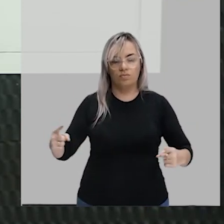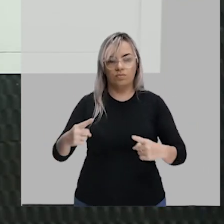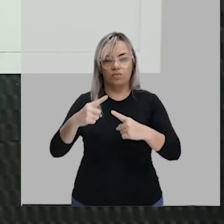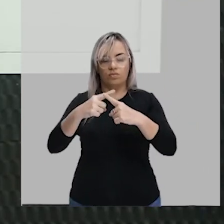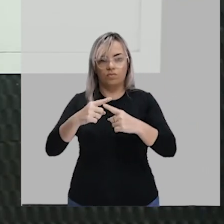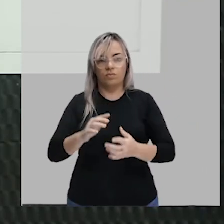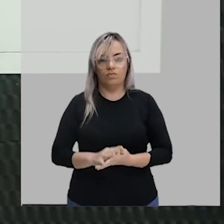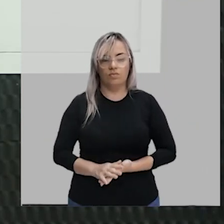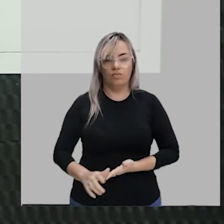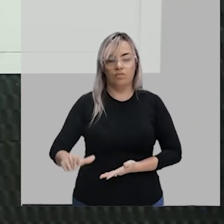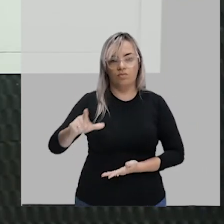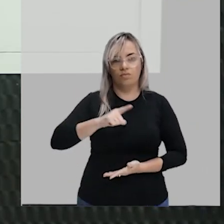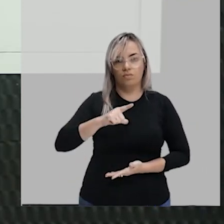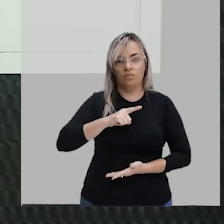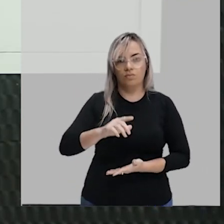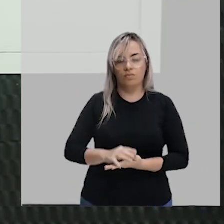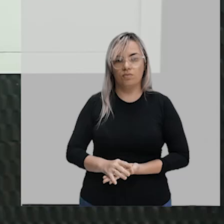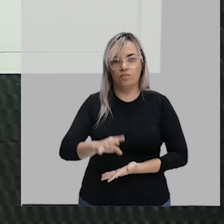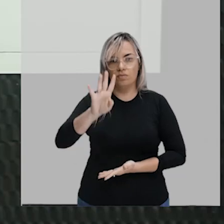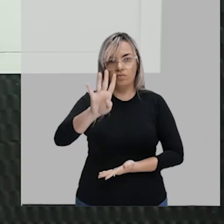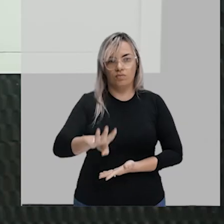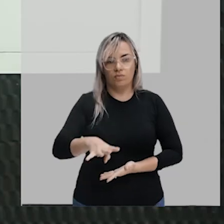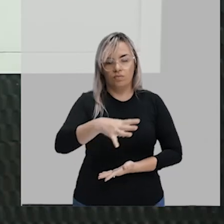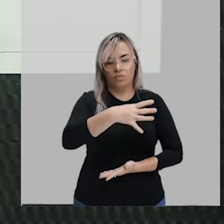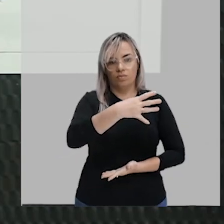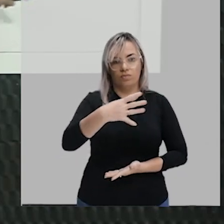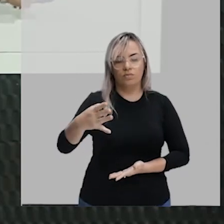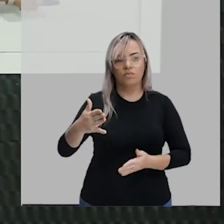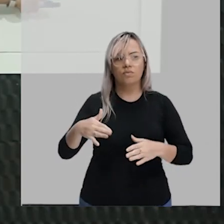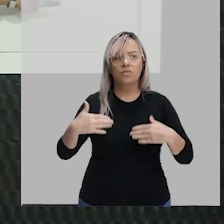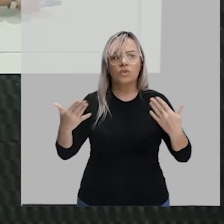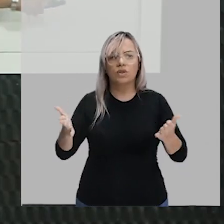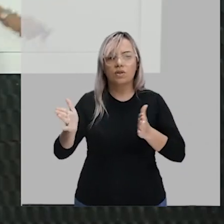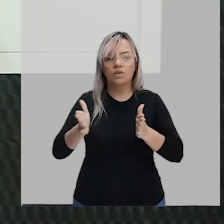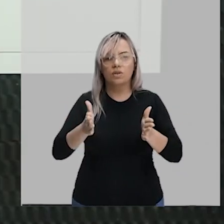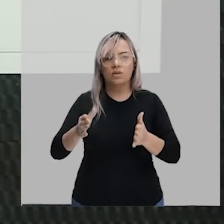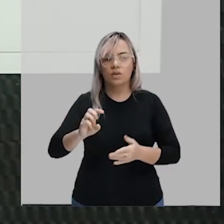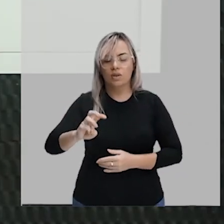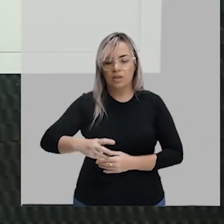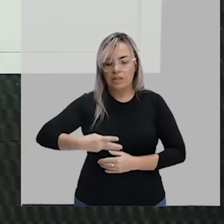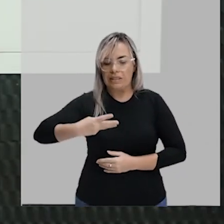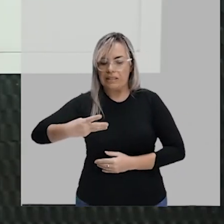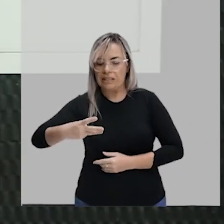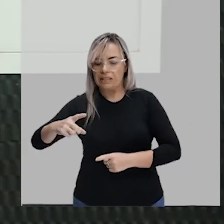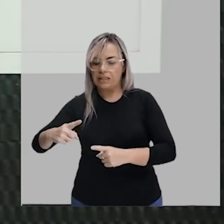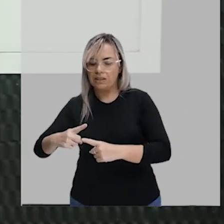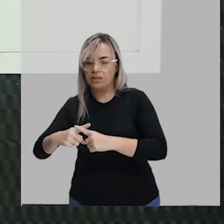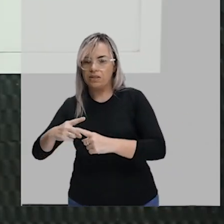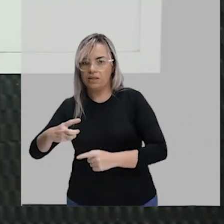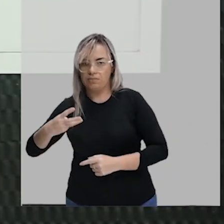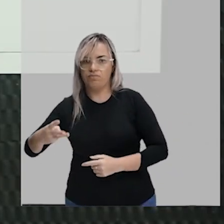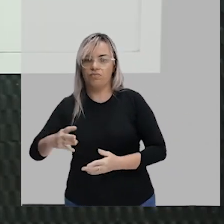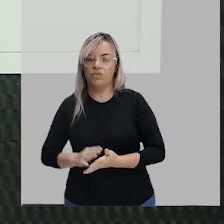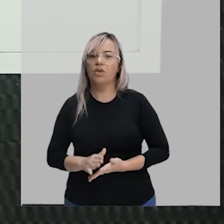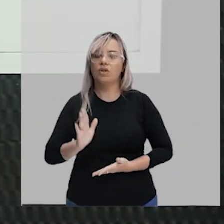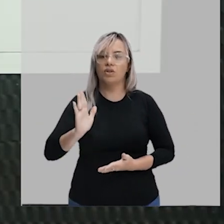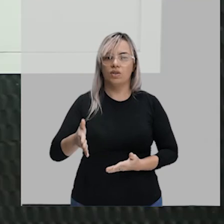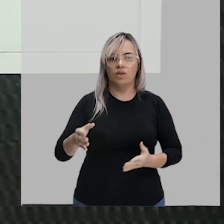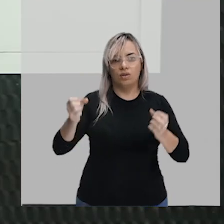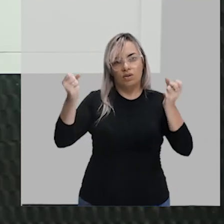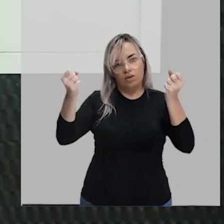nós obtivemos uma matriz de que ordem? 3 por 3. Eu falei para vocês.